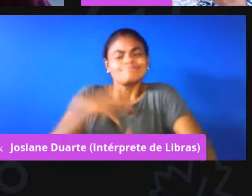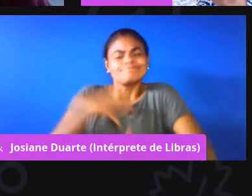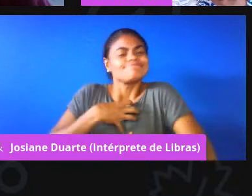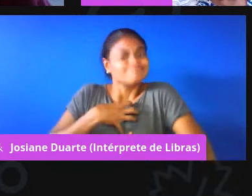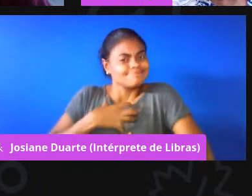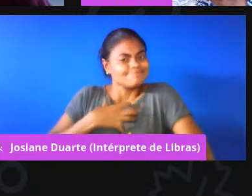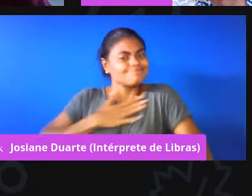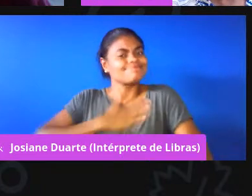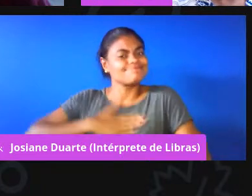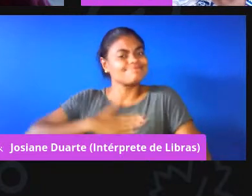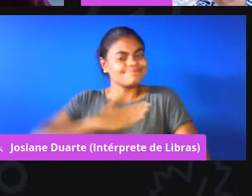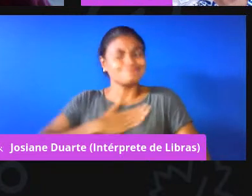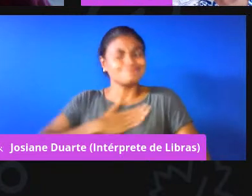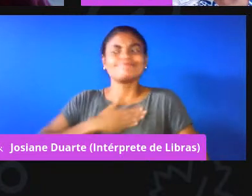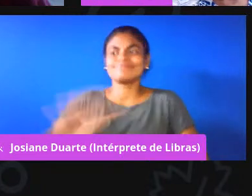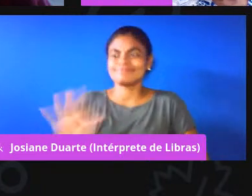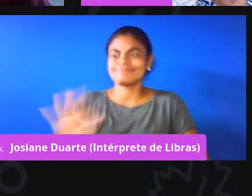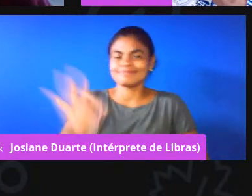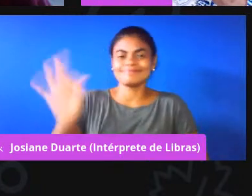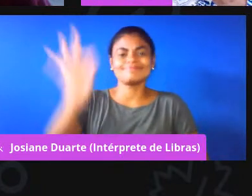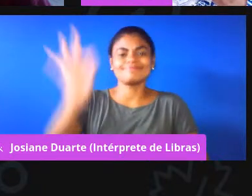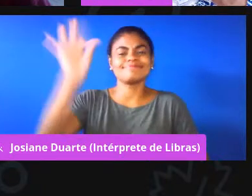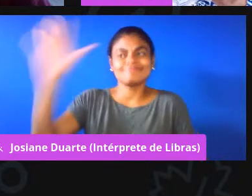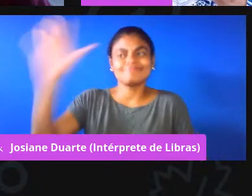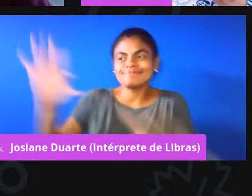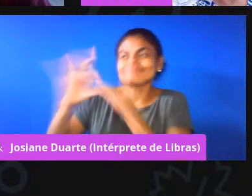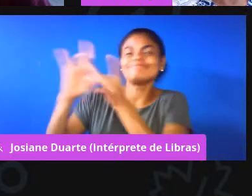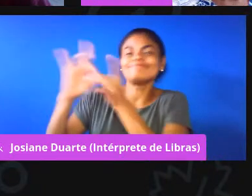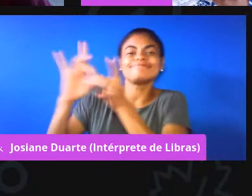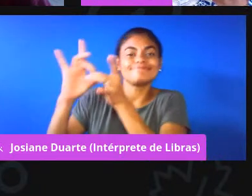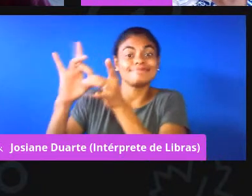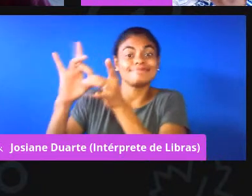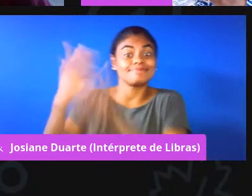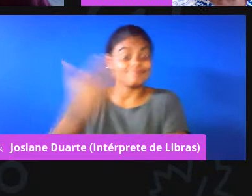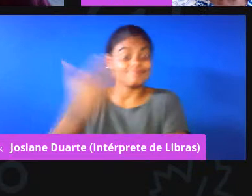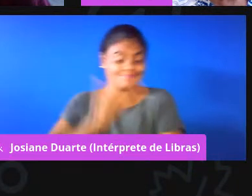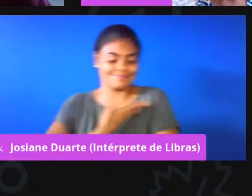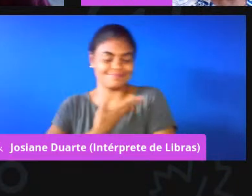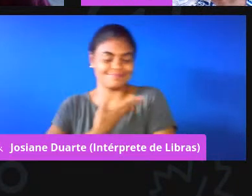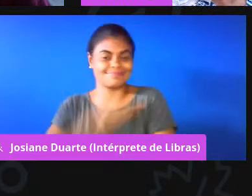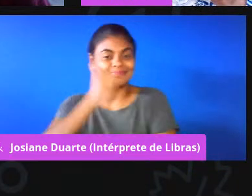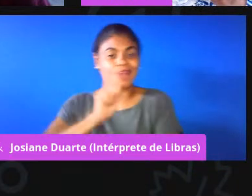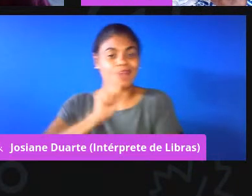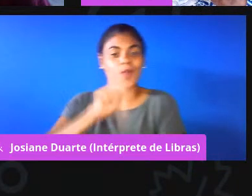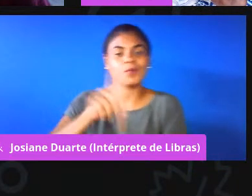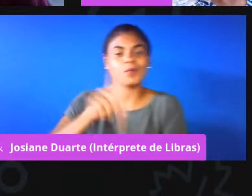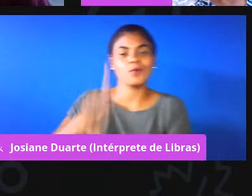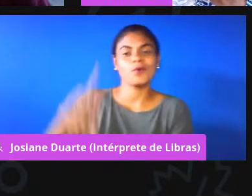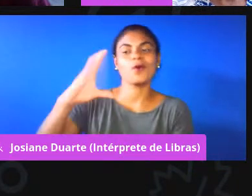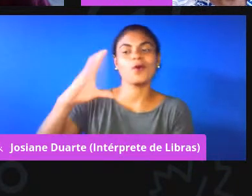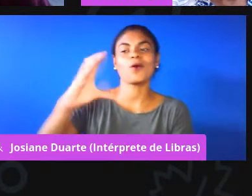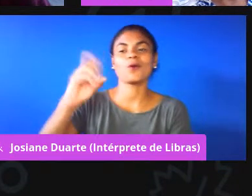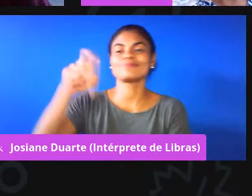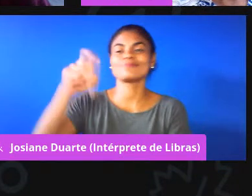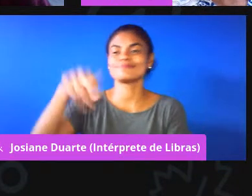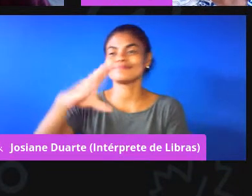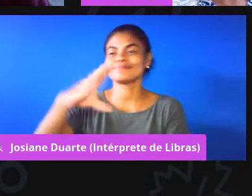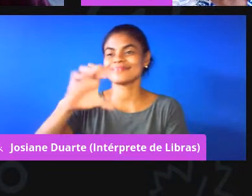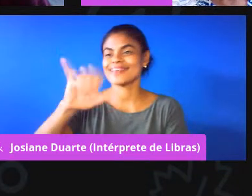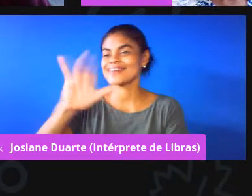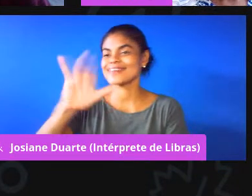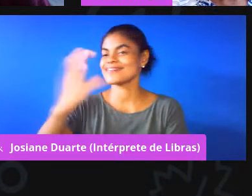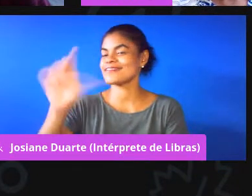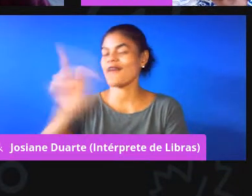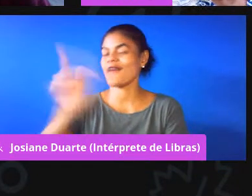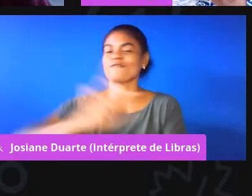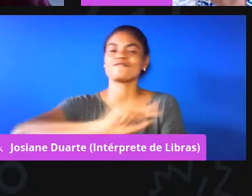professora falou, já dei cursos lá. Sou muito amiga da professora Conceição, do professor Mendes. Tenho grandes amigos aí no Maranhão. Então, é um